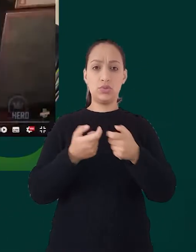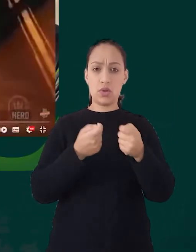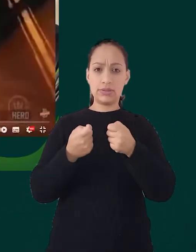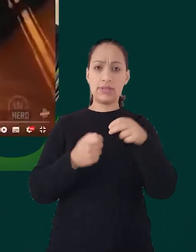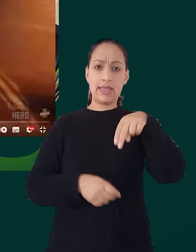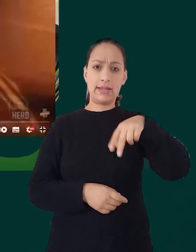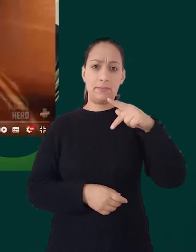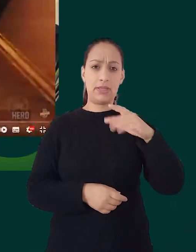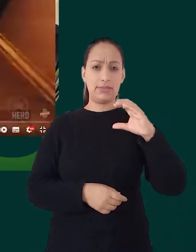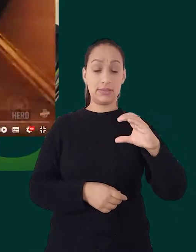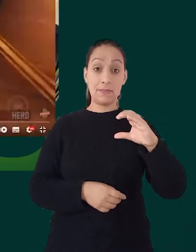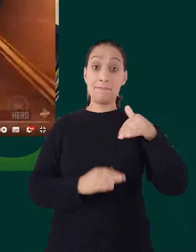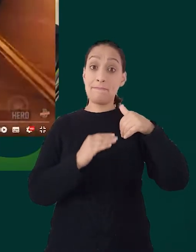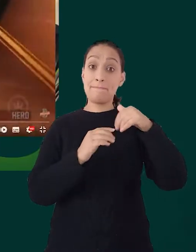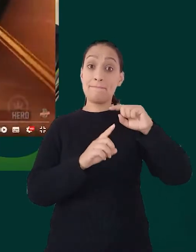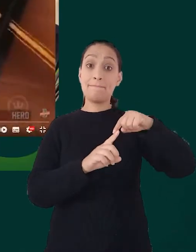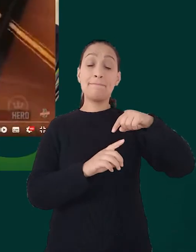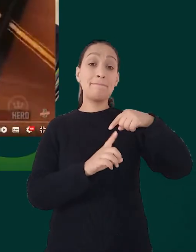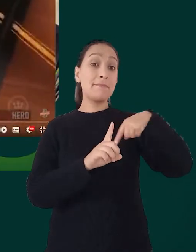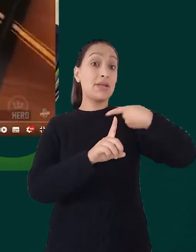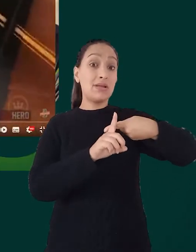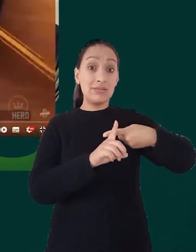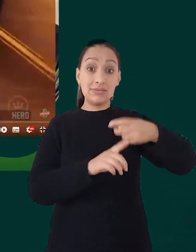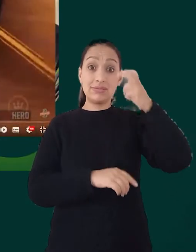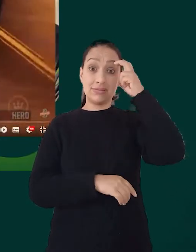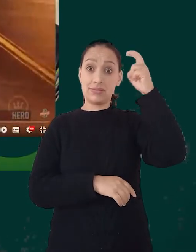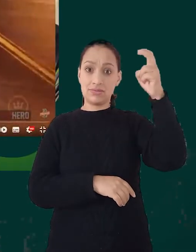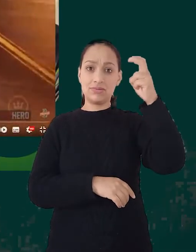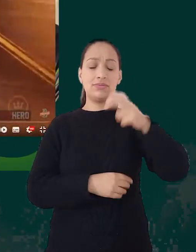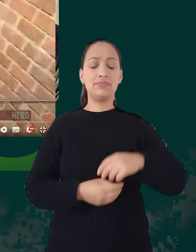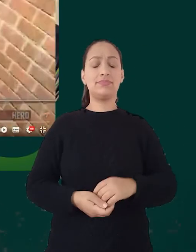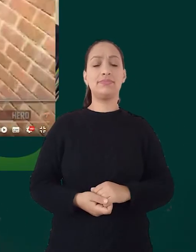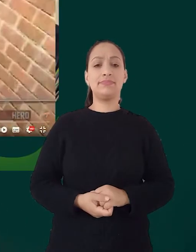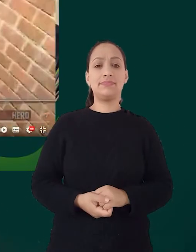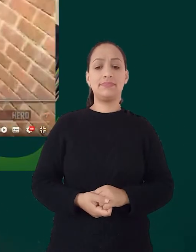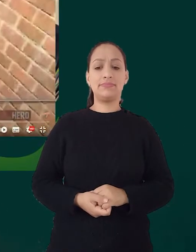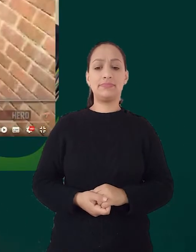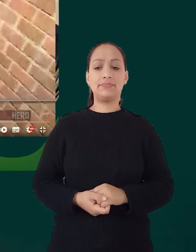são mais inteligentes, tá? Deixa eu passar um pouquinho para frente aqui.